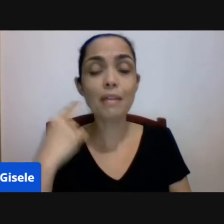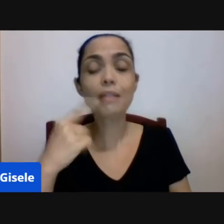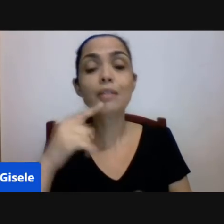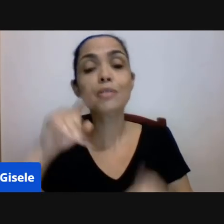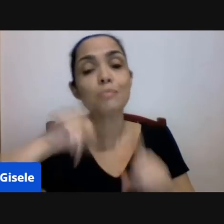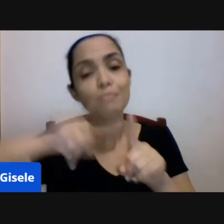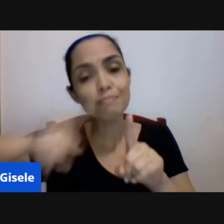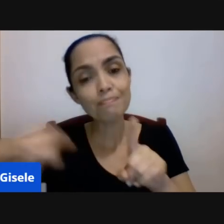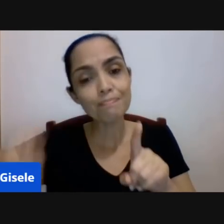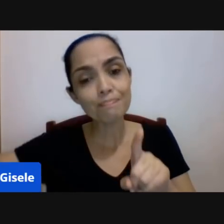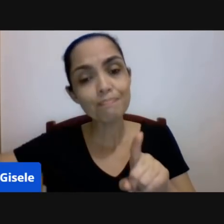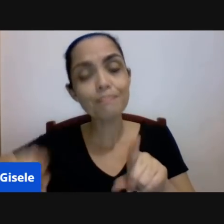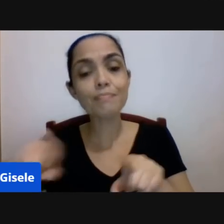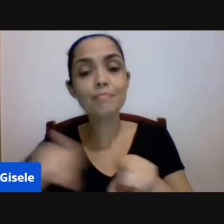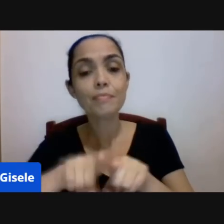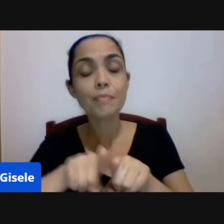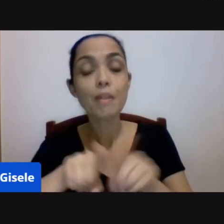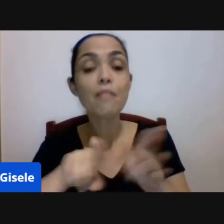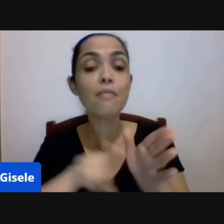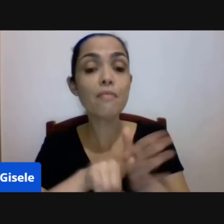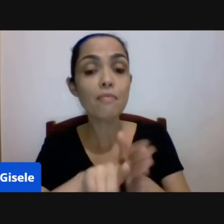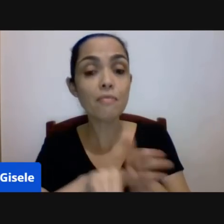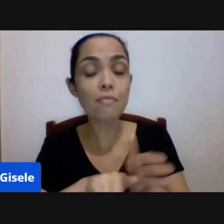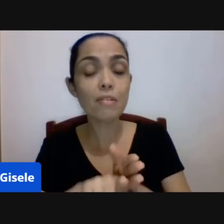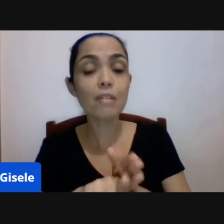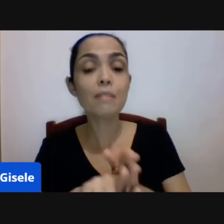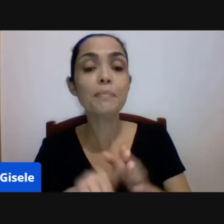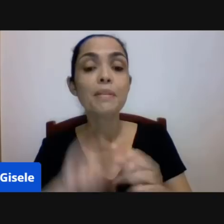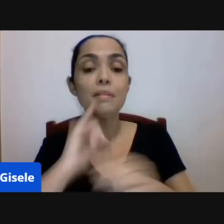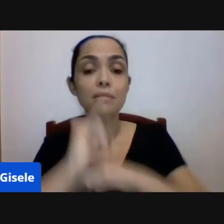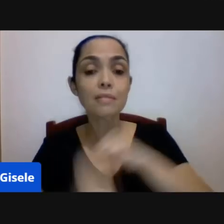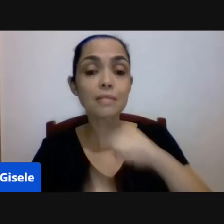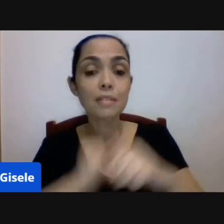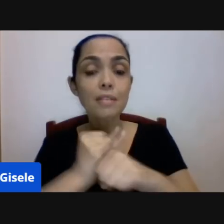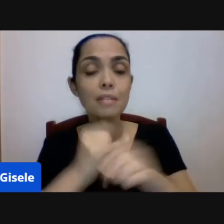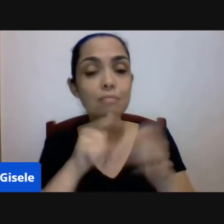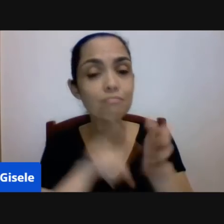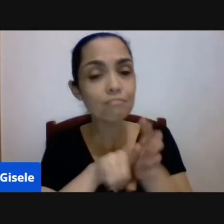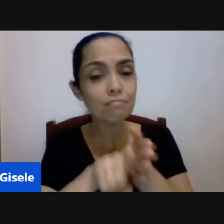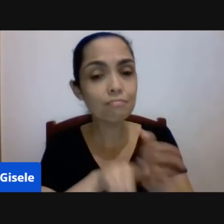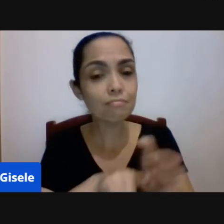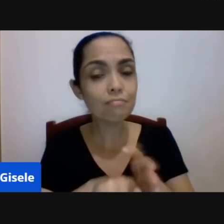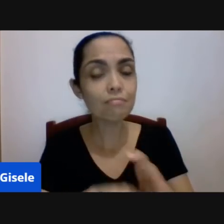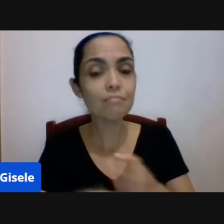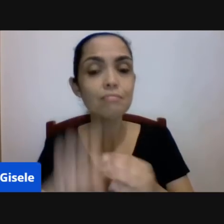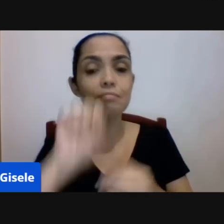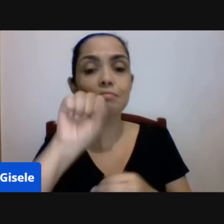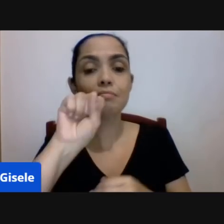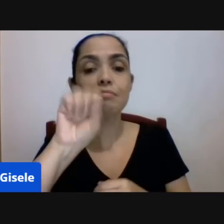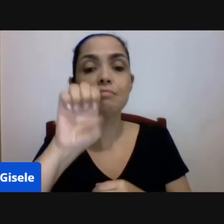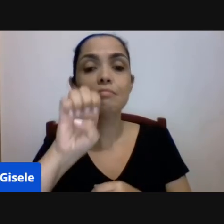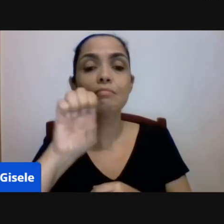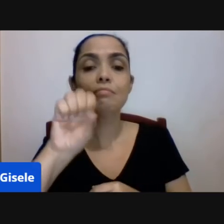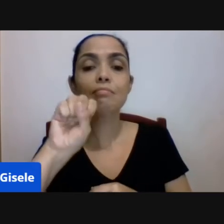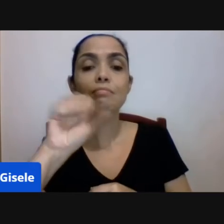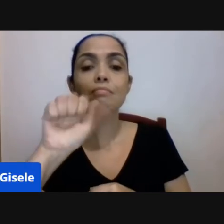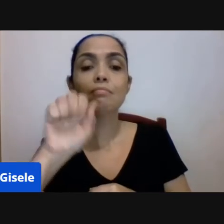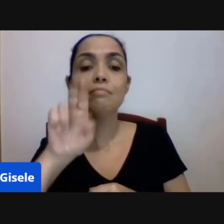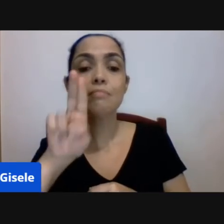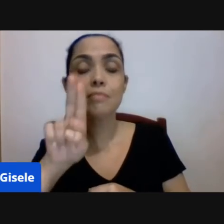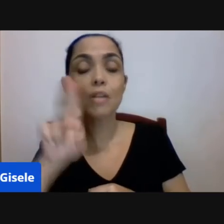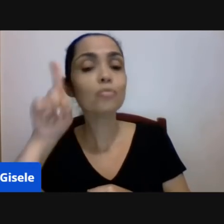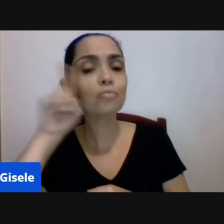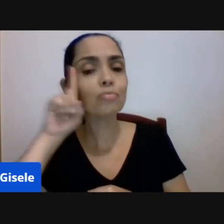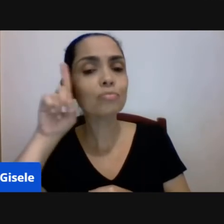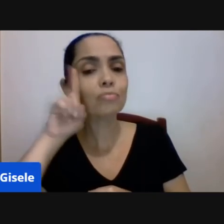próprio boletim epidemiológico da CESAL traz diariamente, tem um boletim epidemiológico com os dados da pandemia,